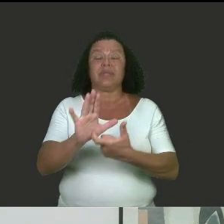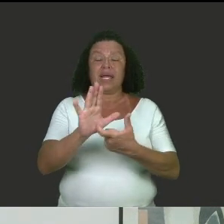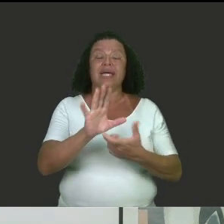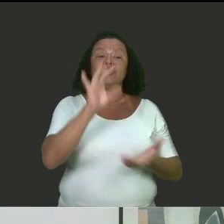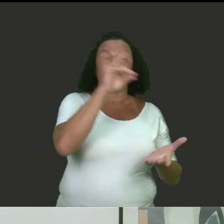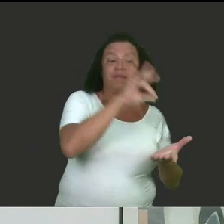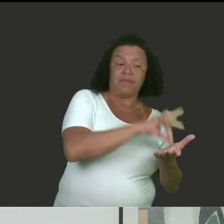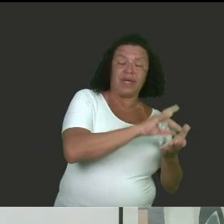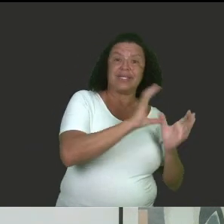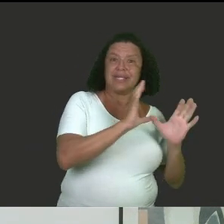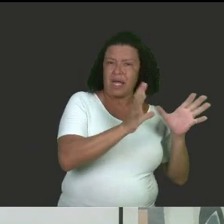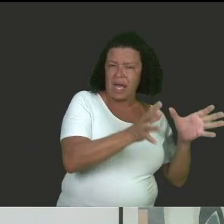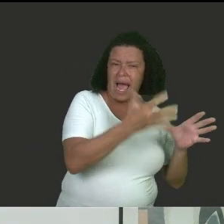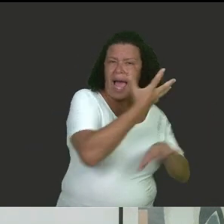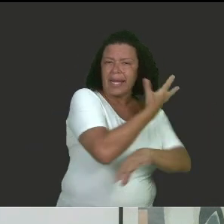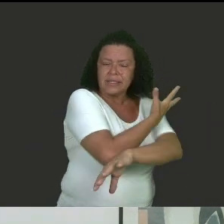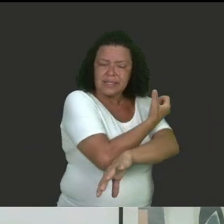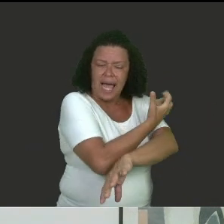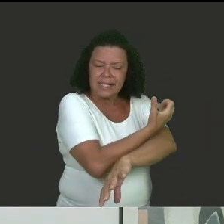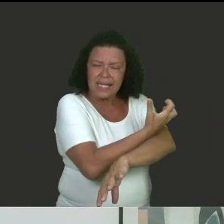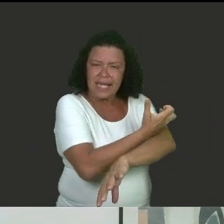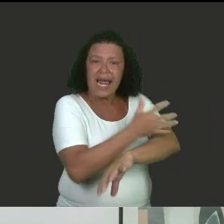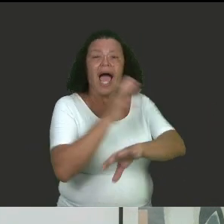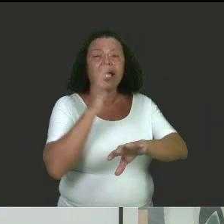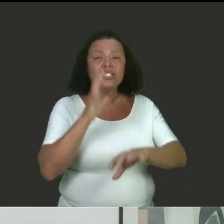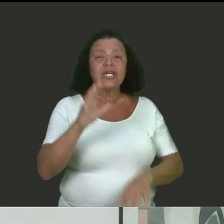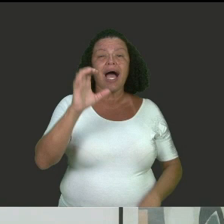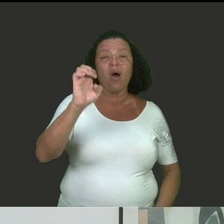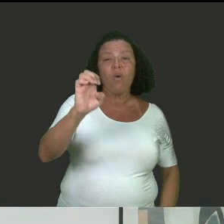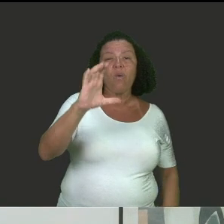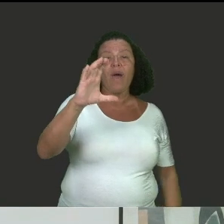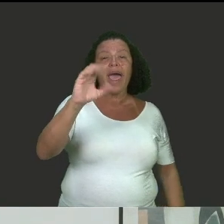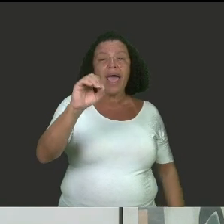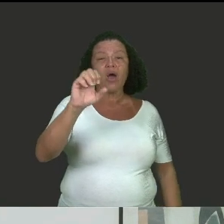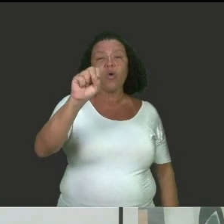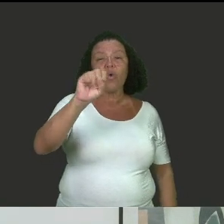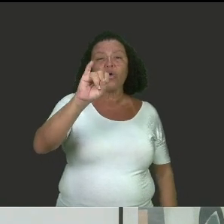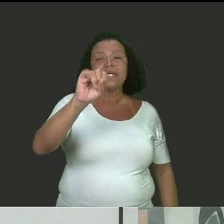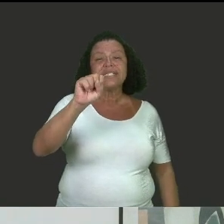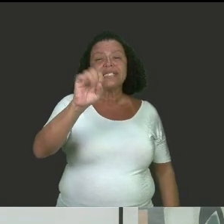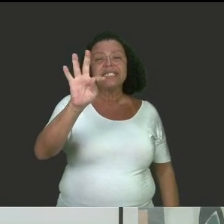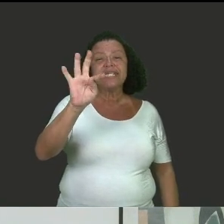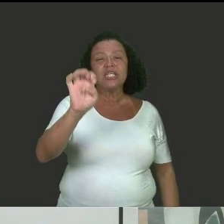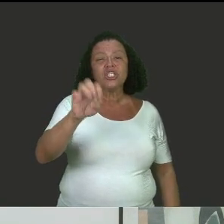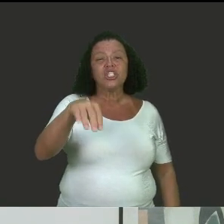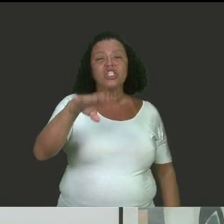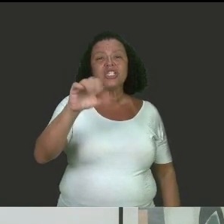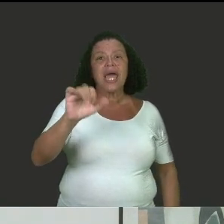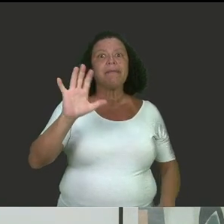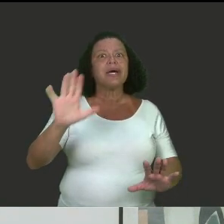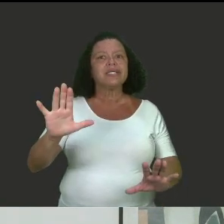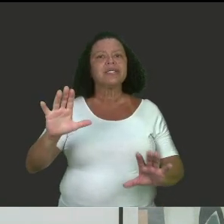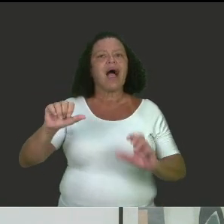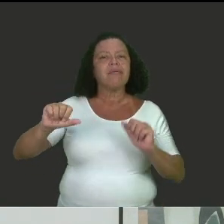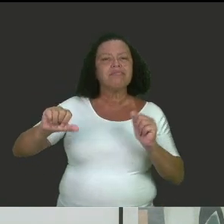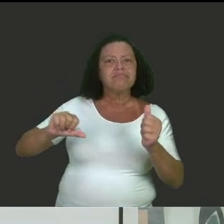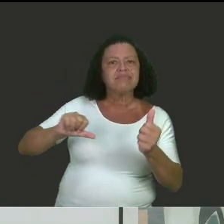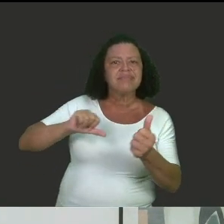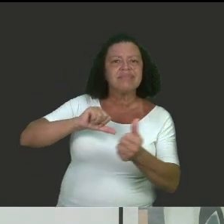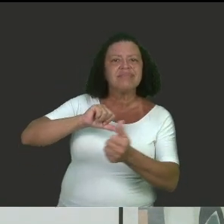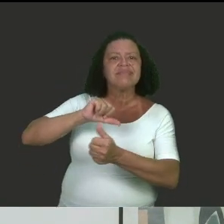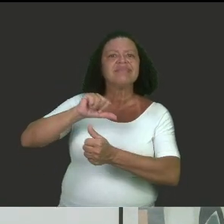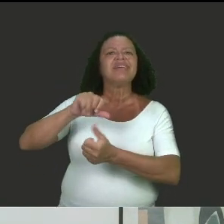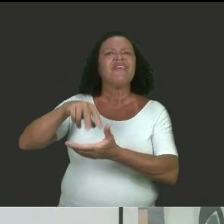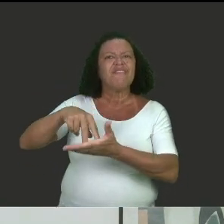a natureza o ecossistema já se recompondo, apresentando já alguns sinais assim de resiliência, que